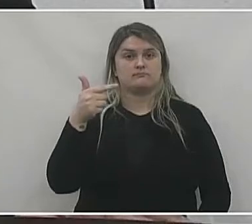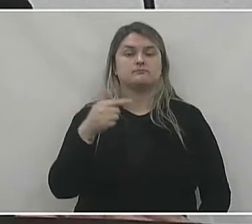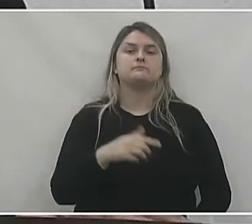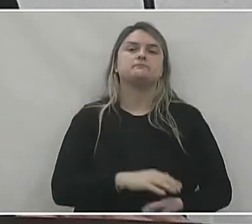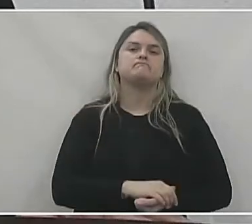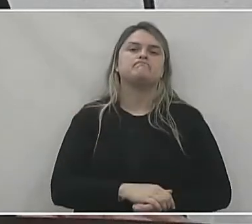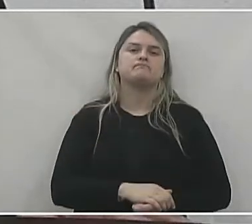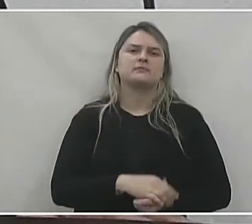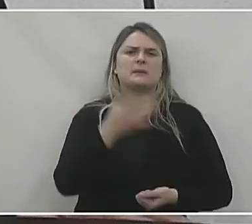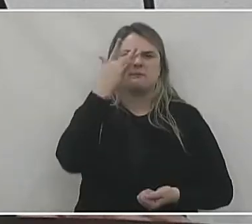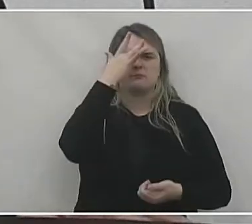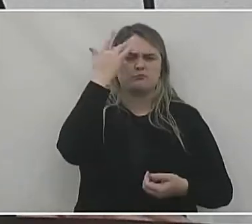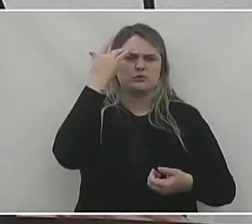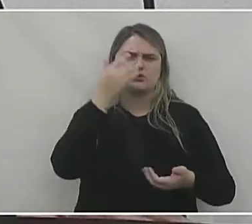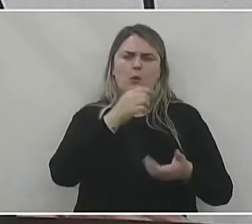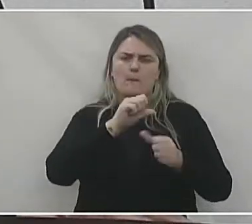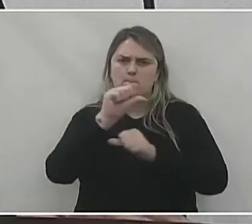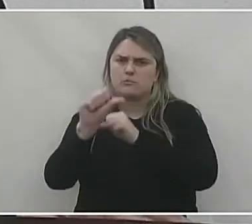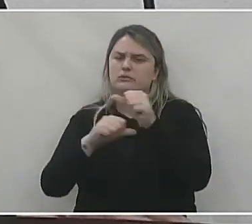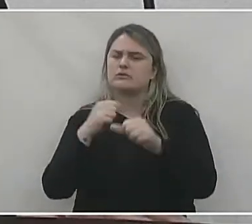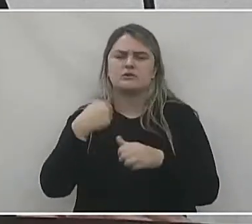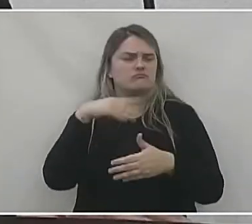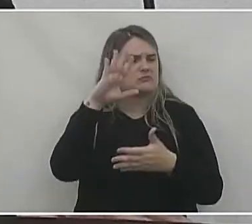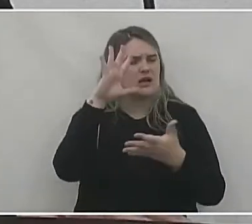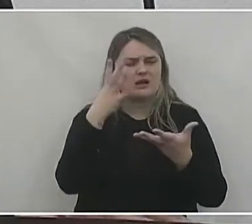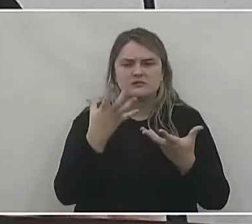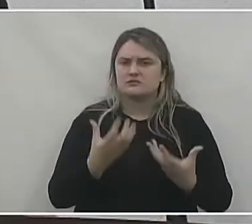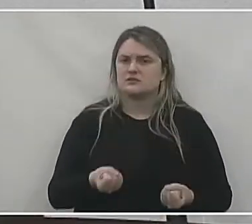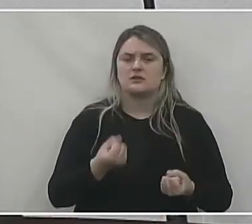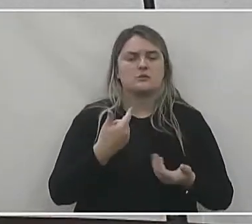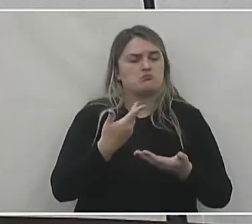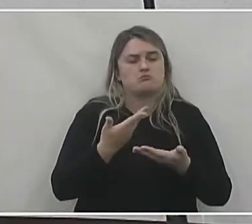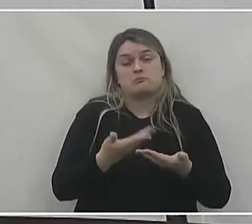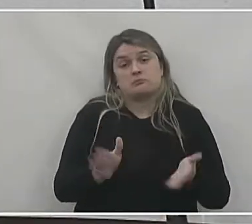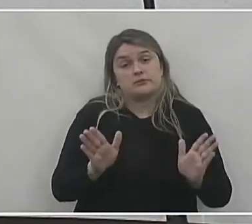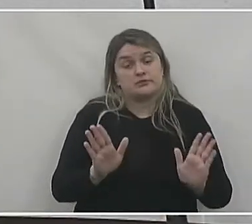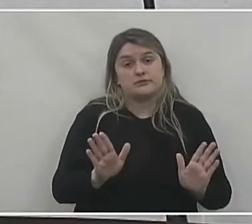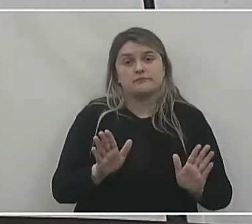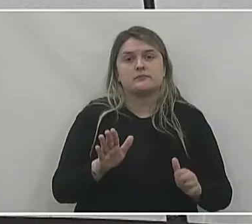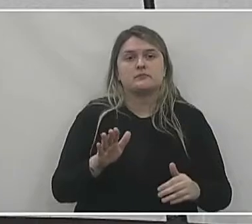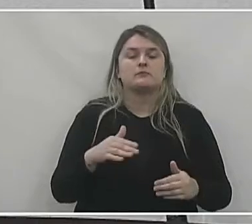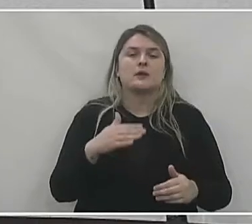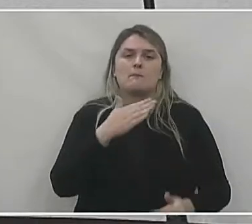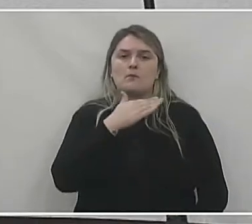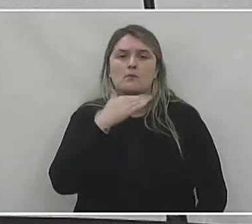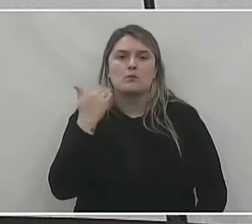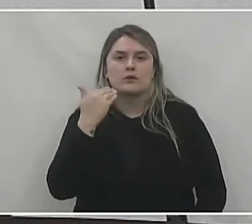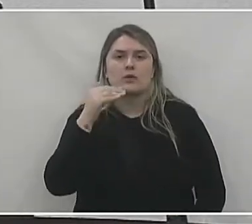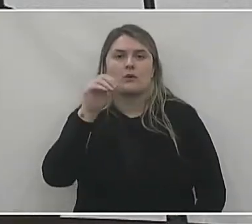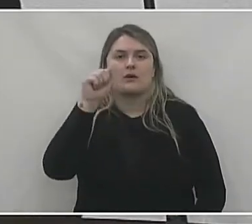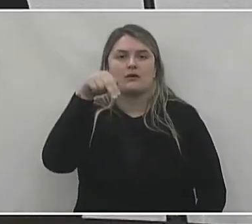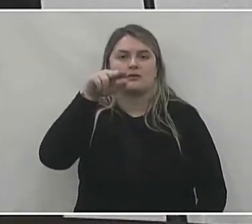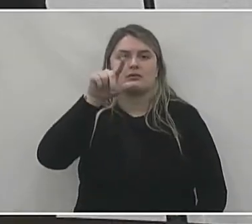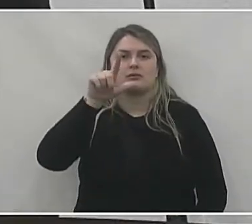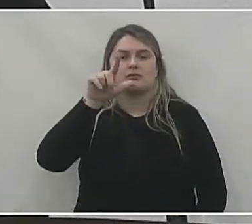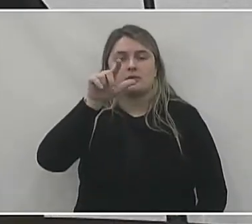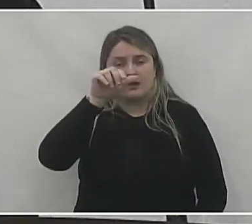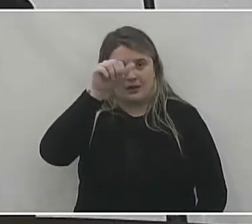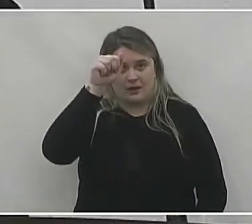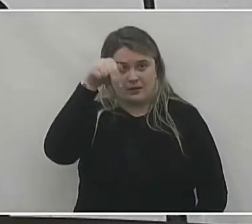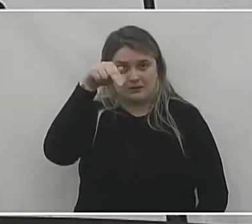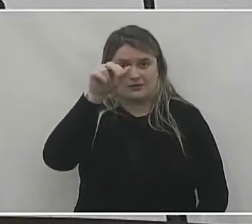da noite me tomaram a eleição. E eu não me conformava. Mas perdi. Quando faleceu o deputado Aníbal Cury,